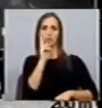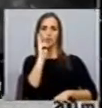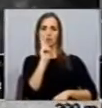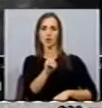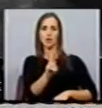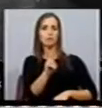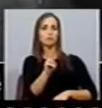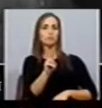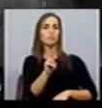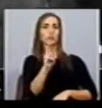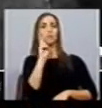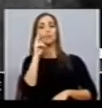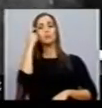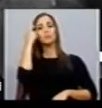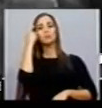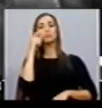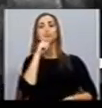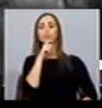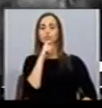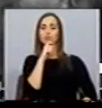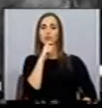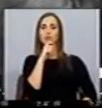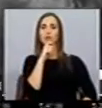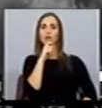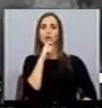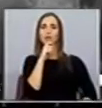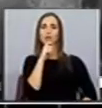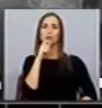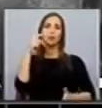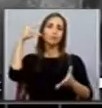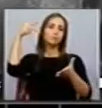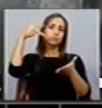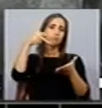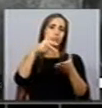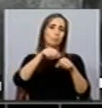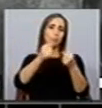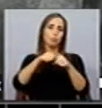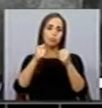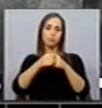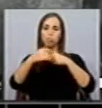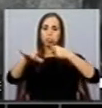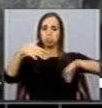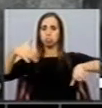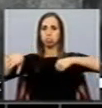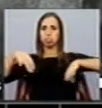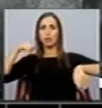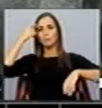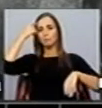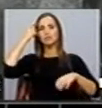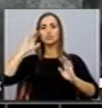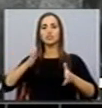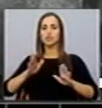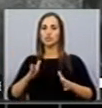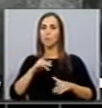encontrou então aquilo que se pensa que serão os restos do paraquedas. Pensa-se até que o lander Schiaparelli